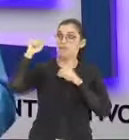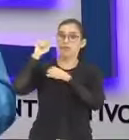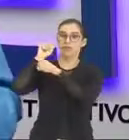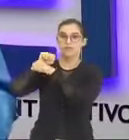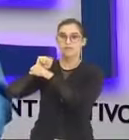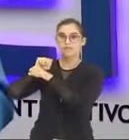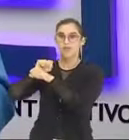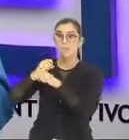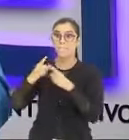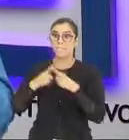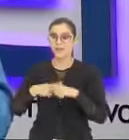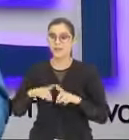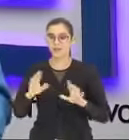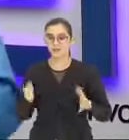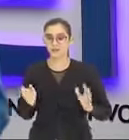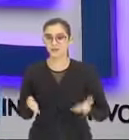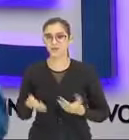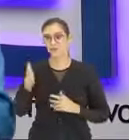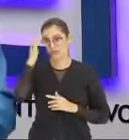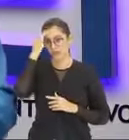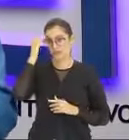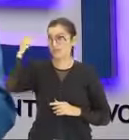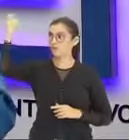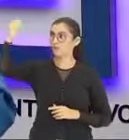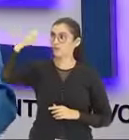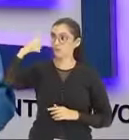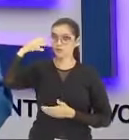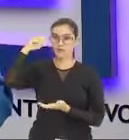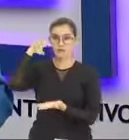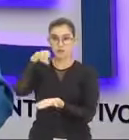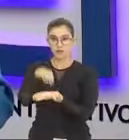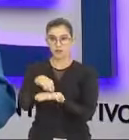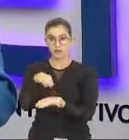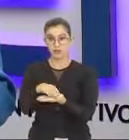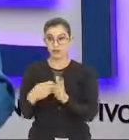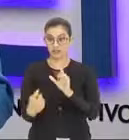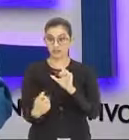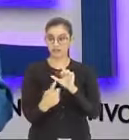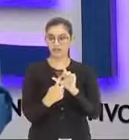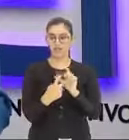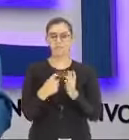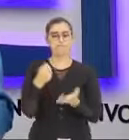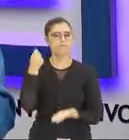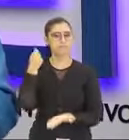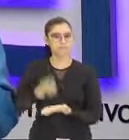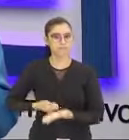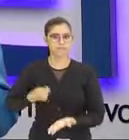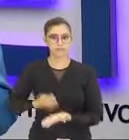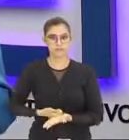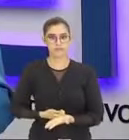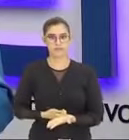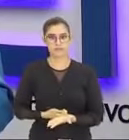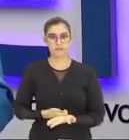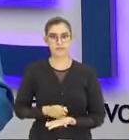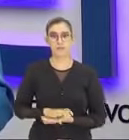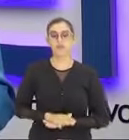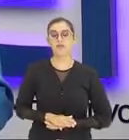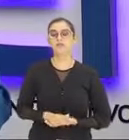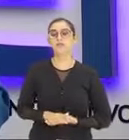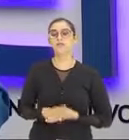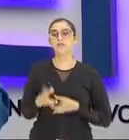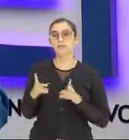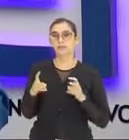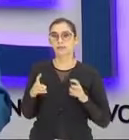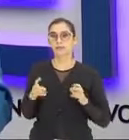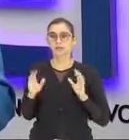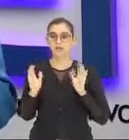Sol que é o centro de um sistema solar, o que Galileu praticamente afirmou isso. Nós vamos ver um vídeo agora, daqui a mais ou menos alguns segundos, nós vamos